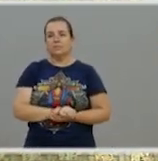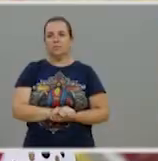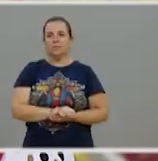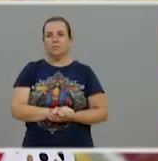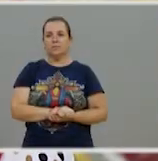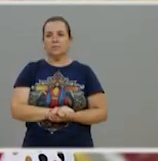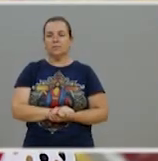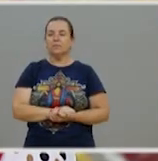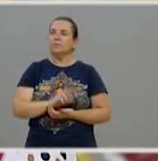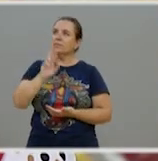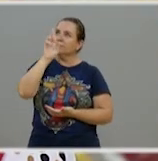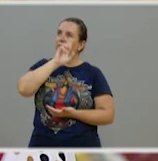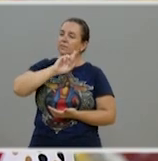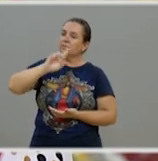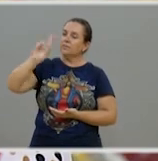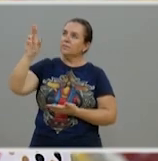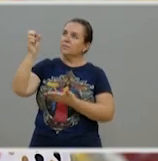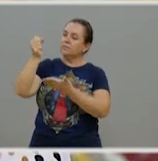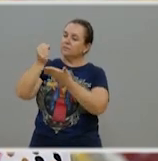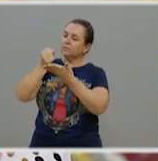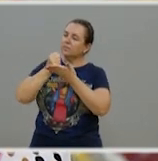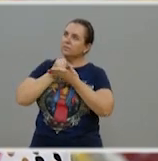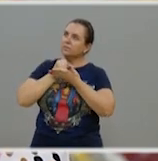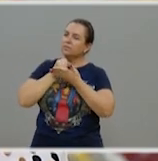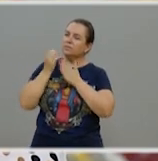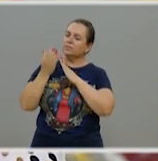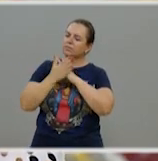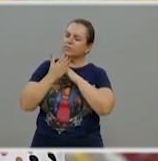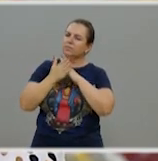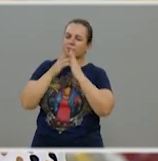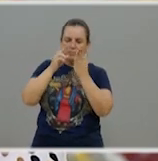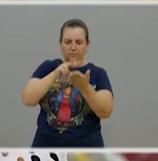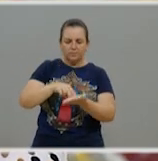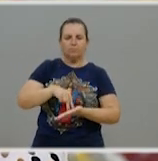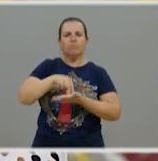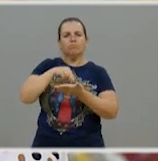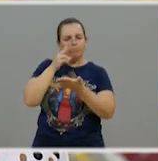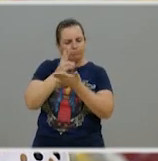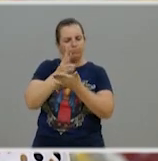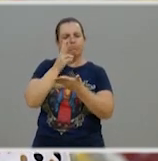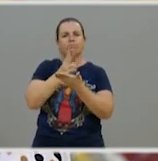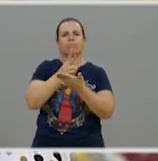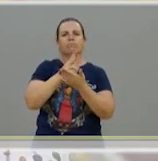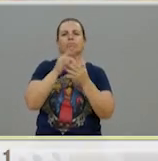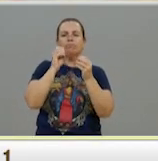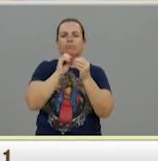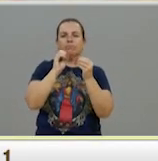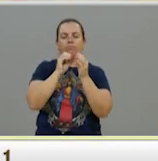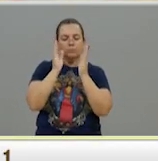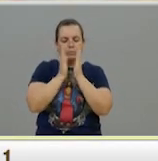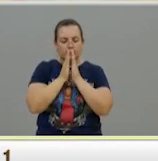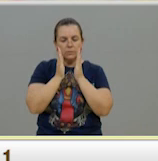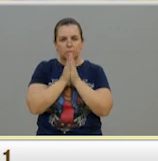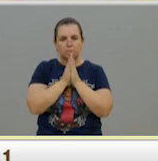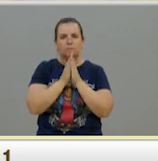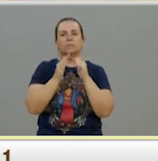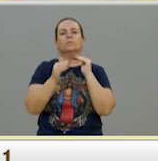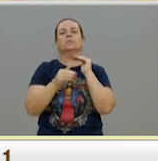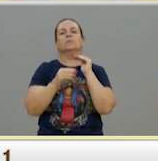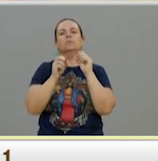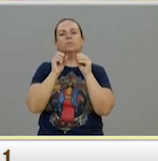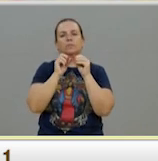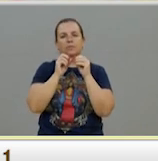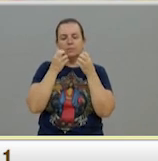amor. Senhor, ajudai-nos a ser perseverantes na ação, na oração, na prática